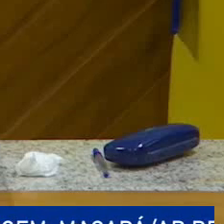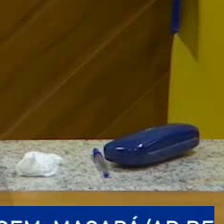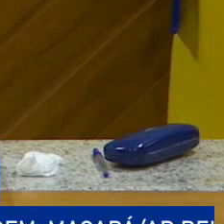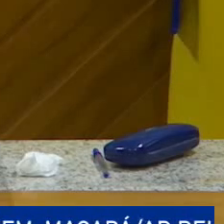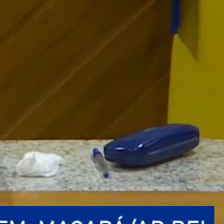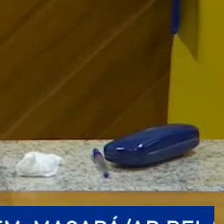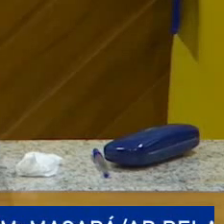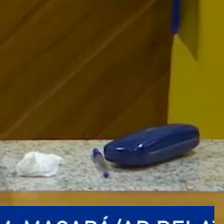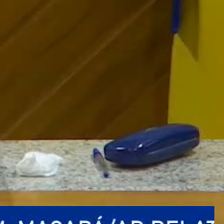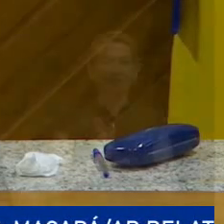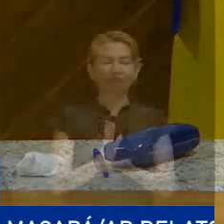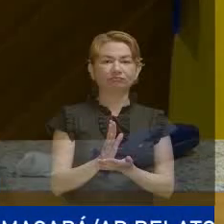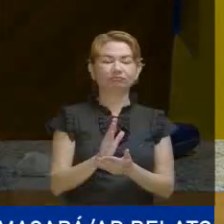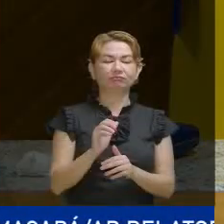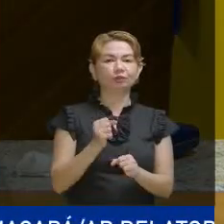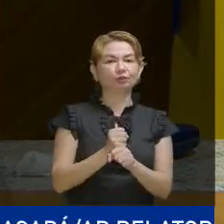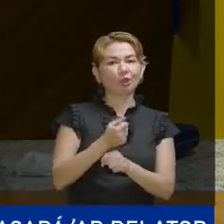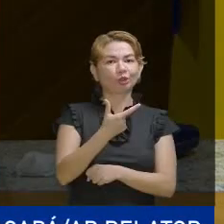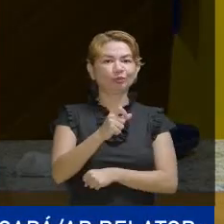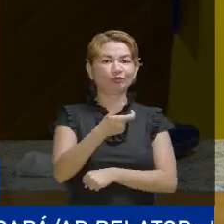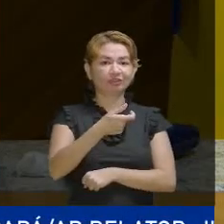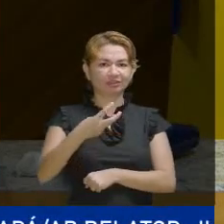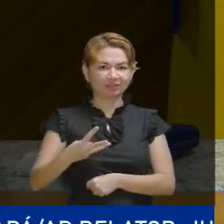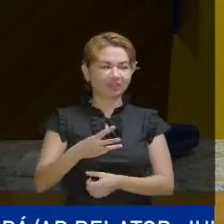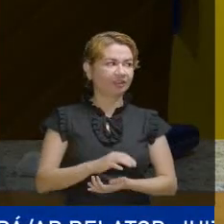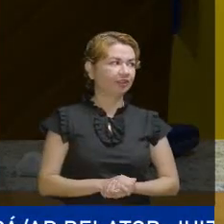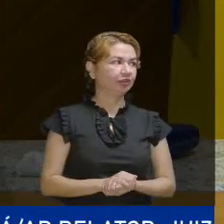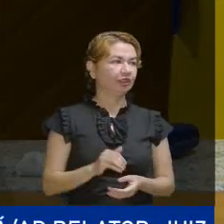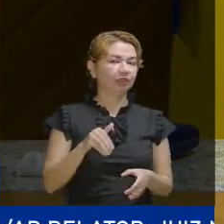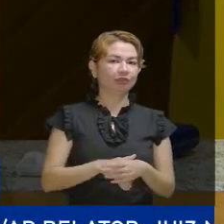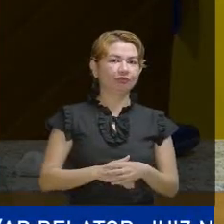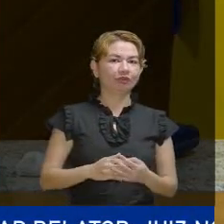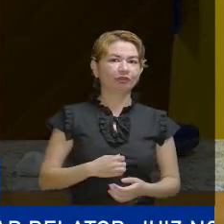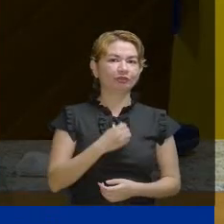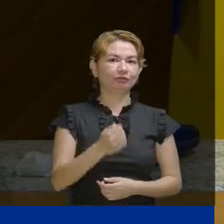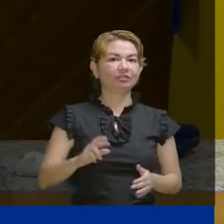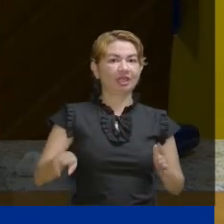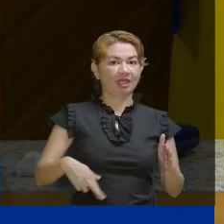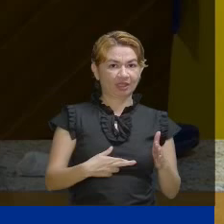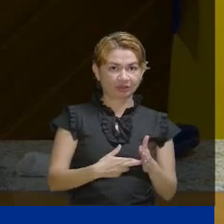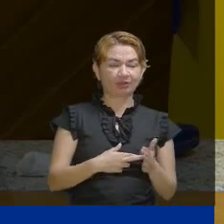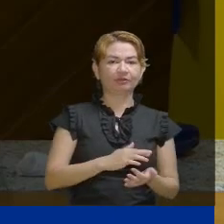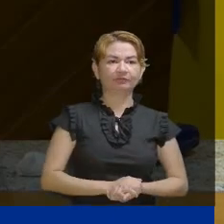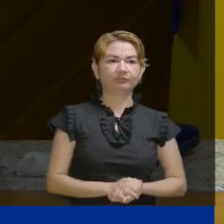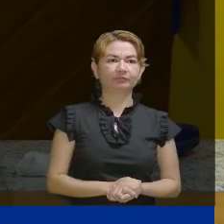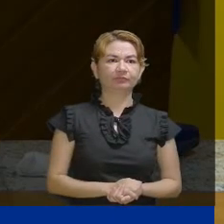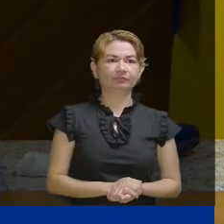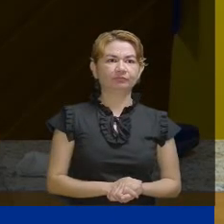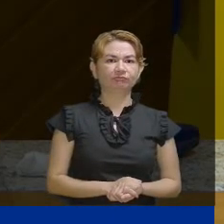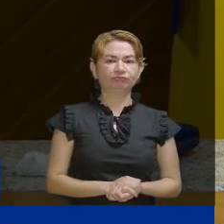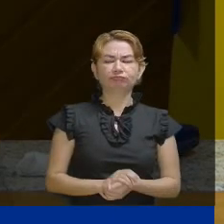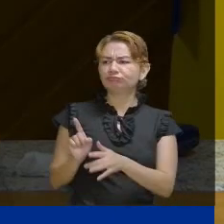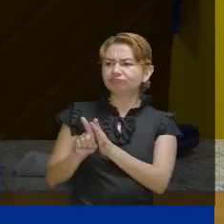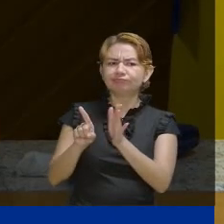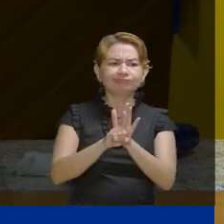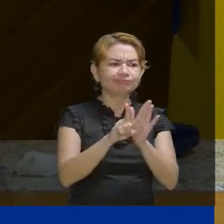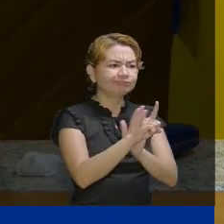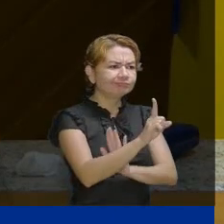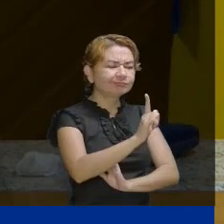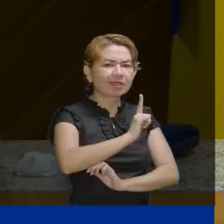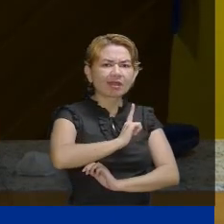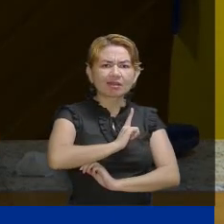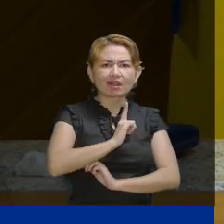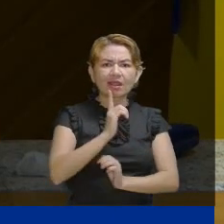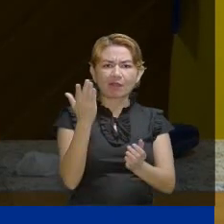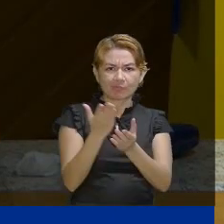referente ao exercício financeiro de 2023, nos termos do voto do juiz relator. Consulta aos pares se vai